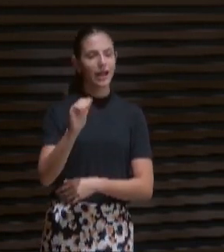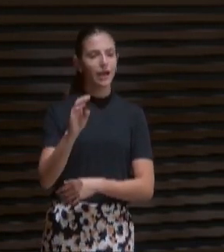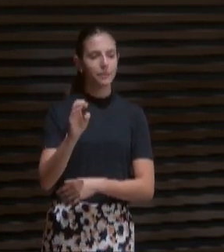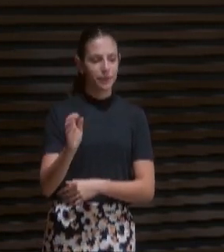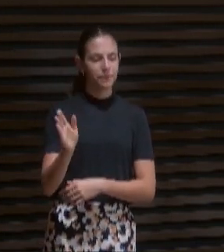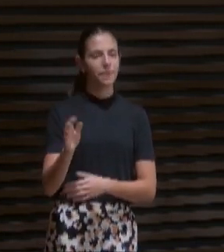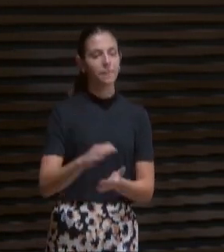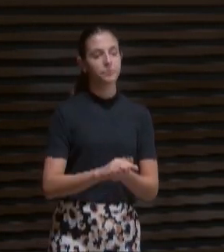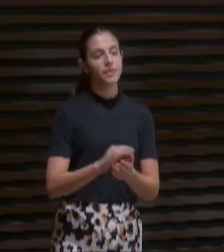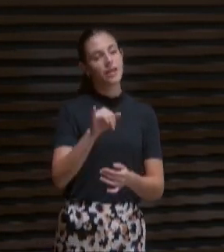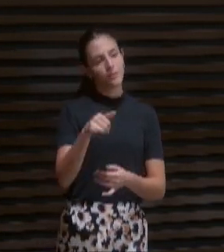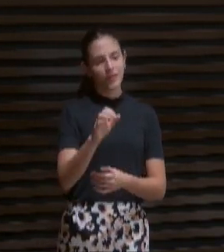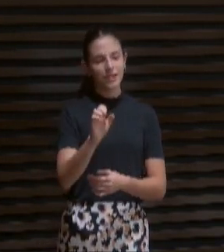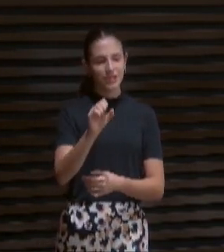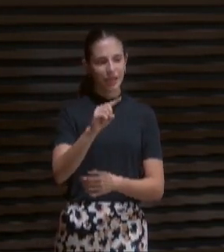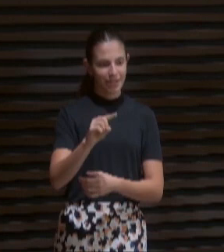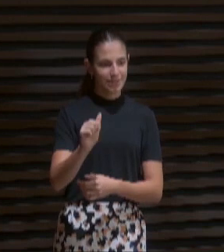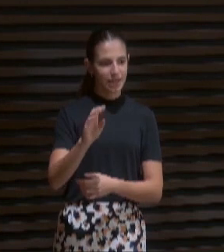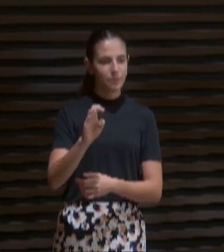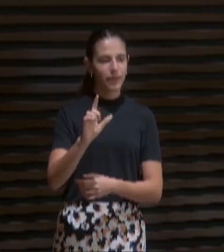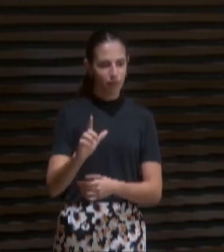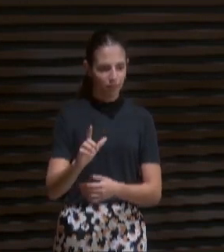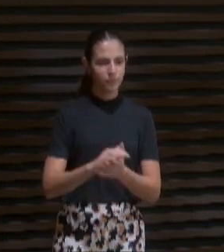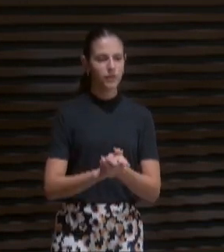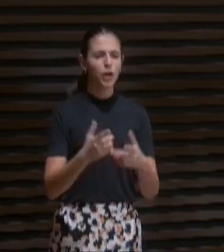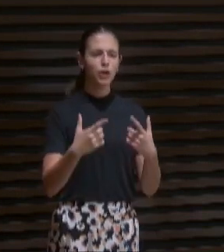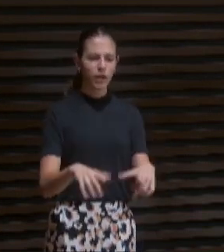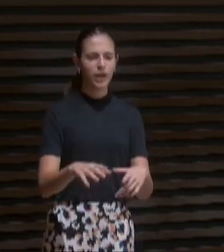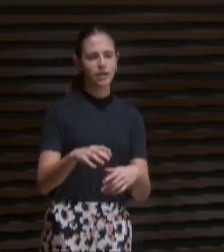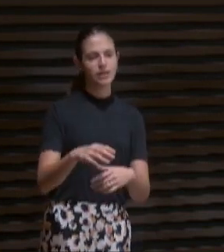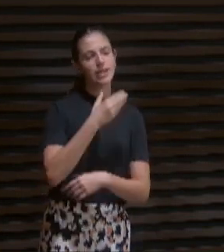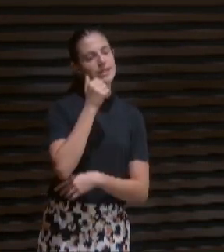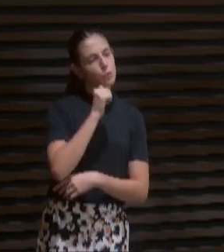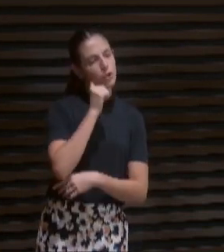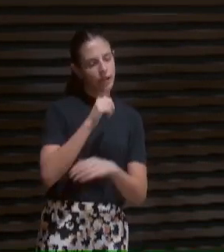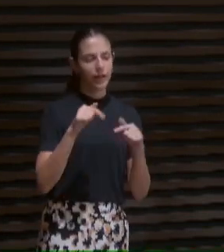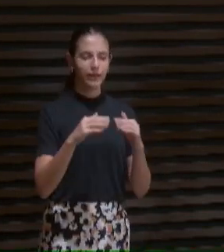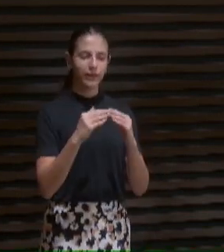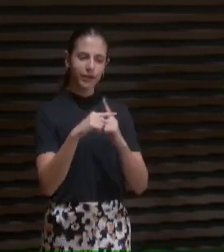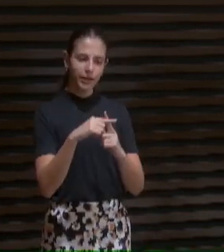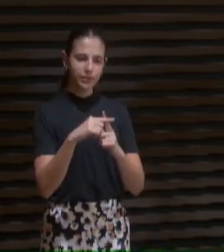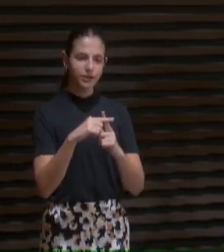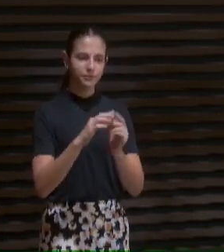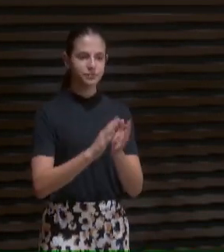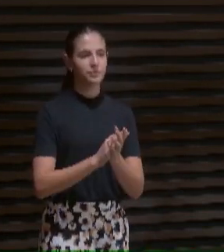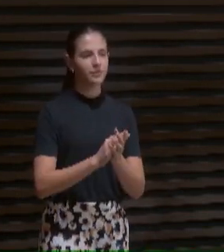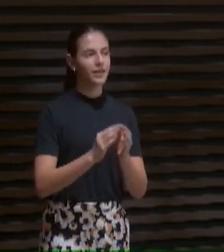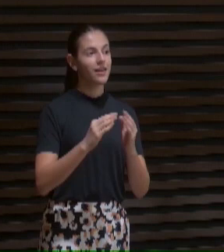Jezabel. Onde está Jezabel na igreja? Na igreja de Tiatira,